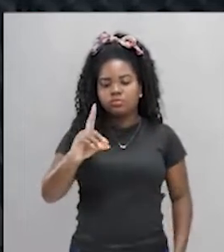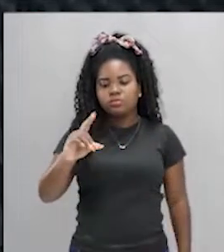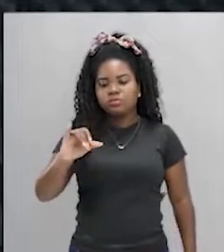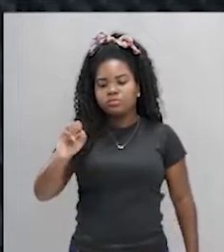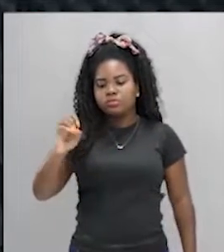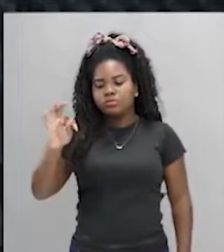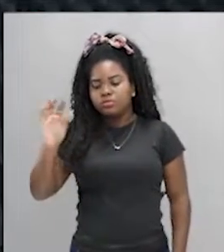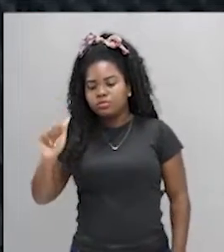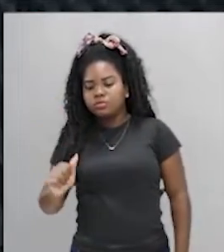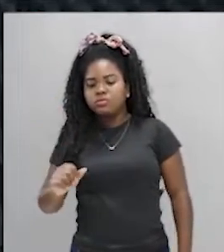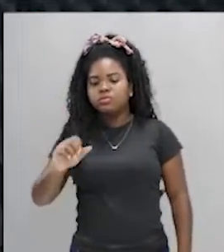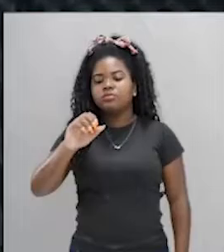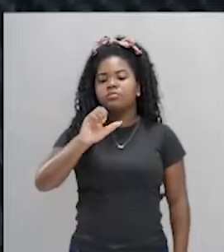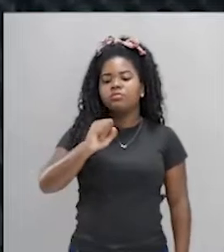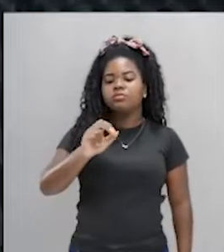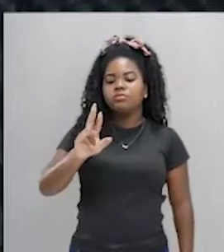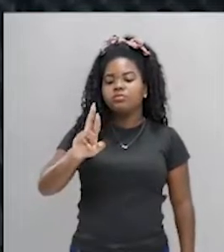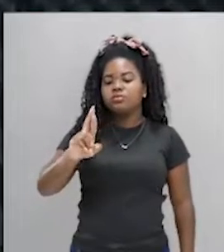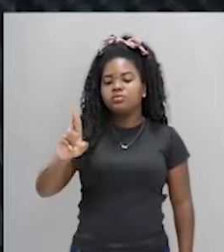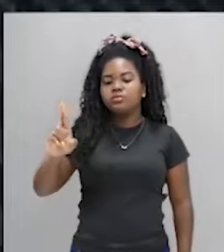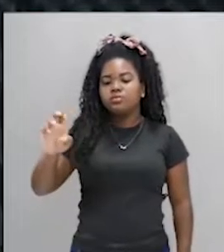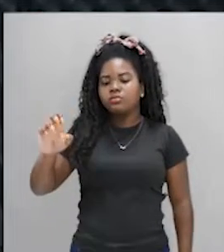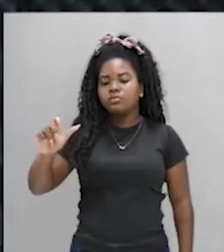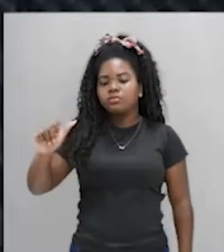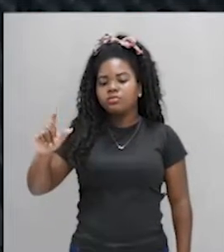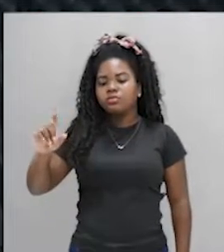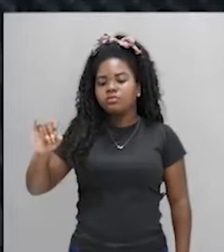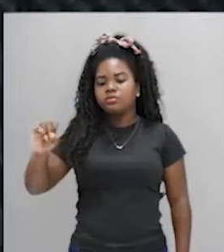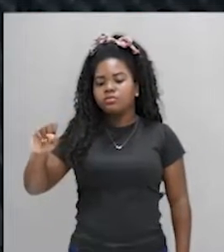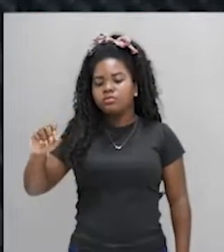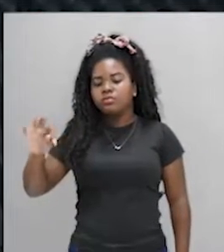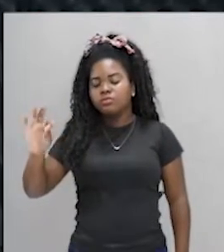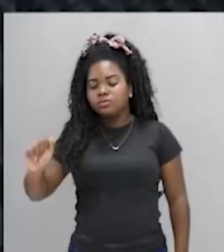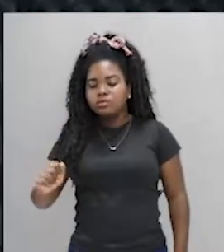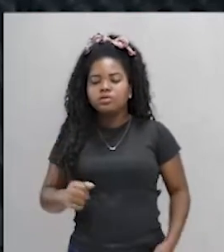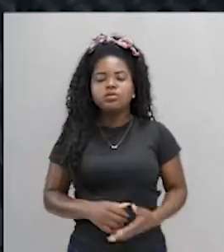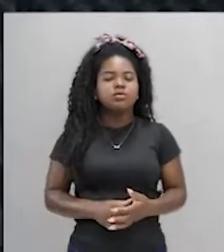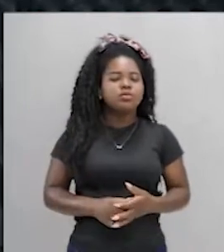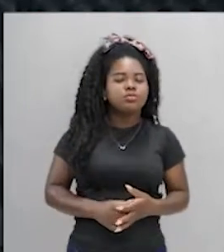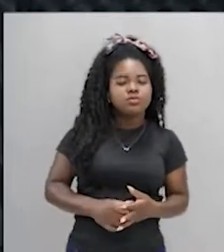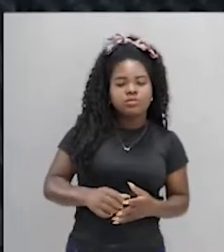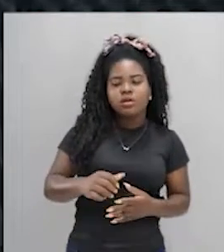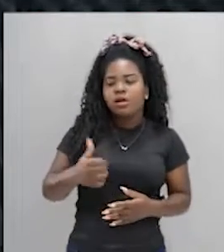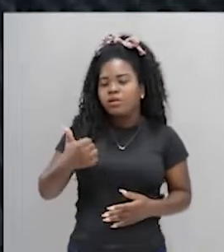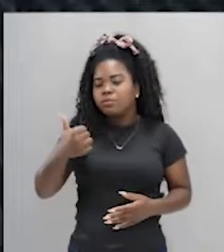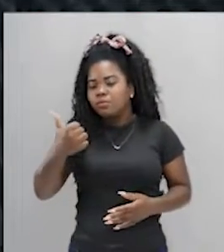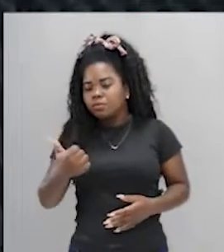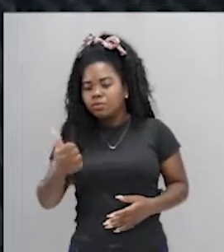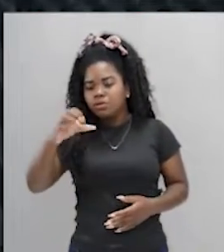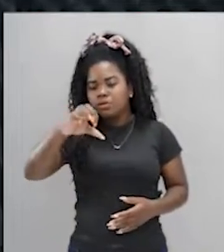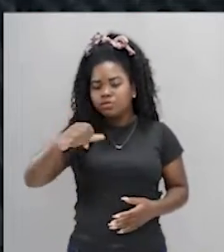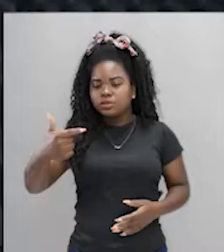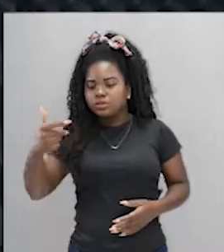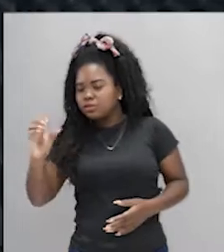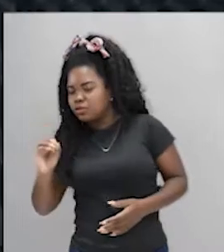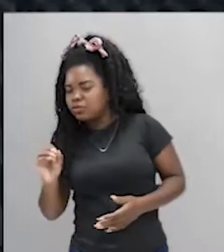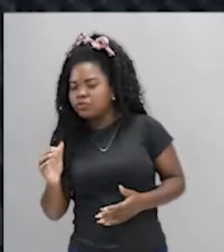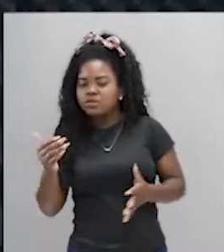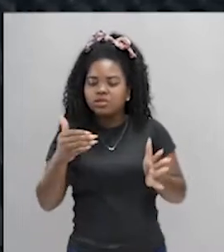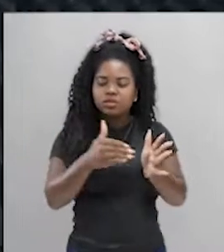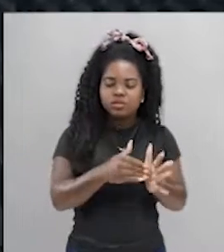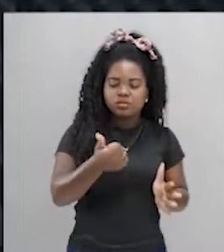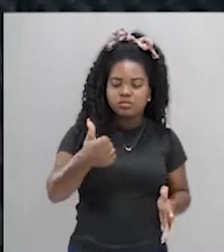vanguardas europeias que datam entre os anos de 1920, 1910, 1920, se estendendo ali